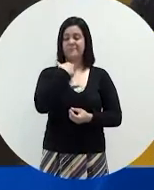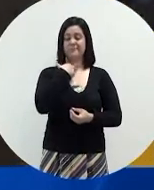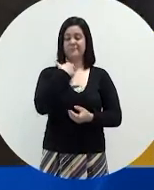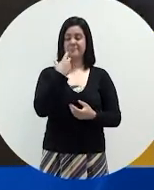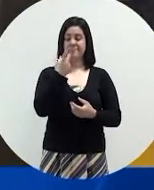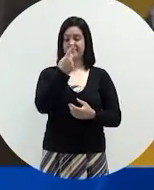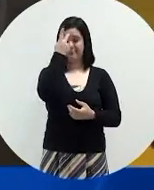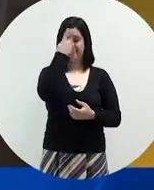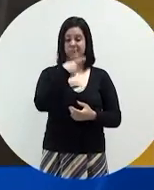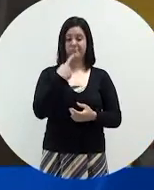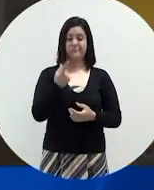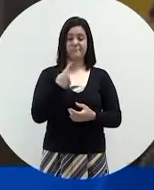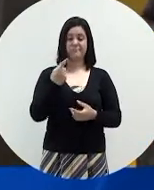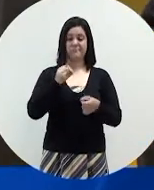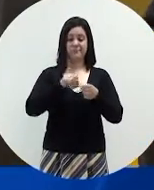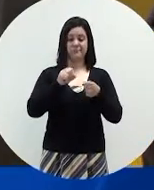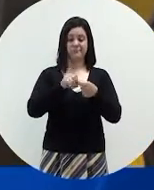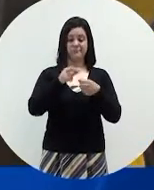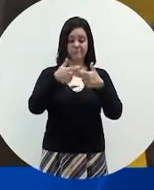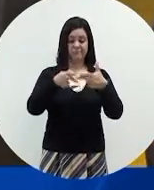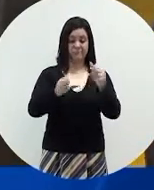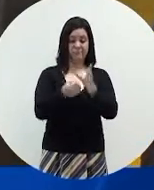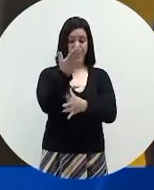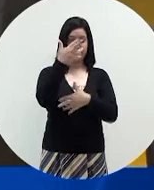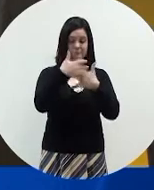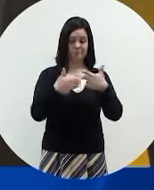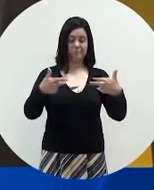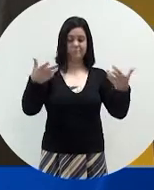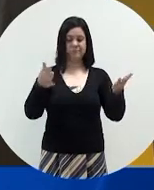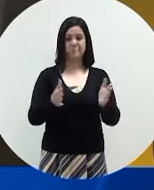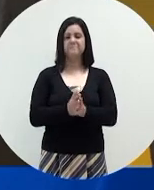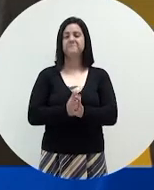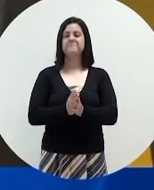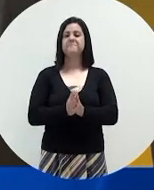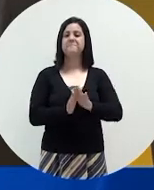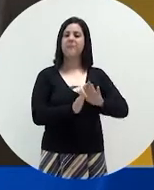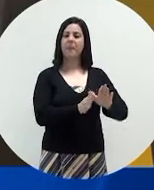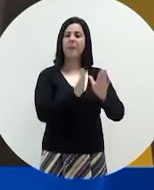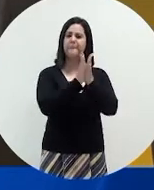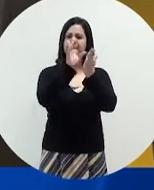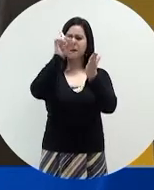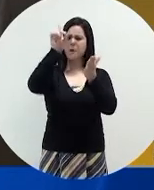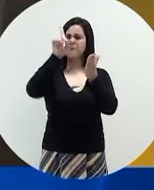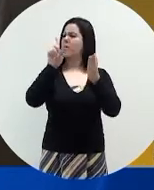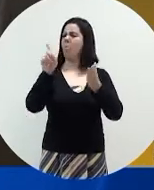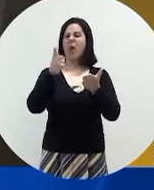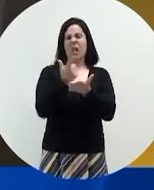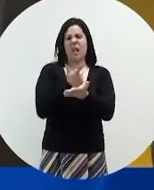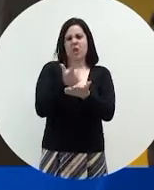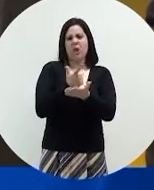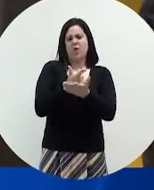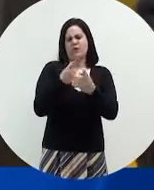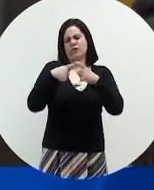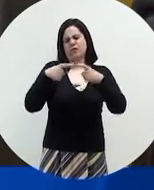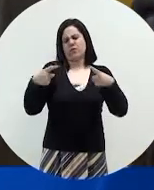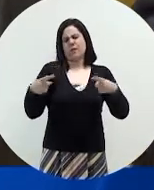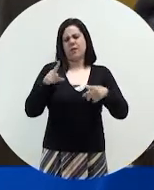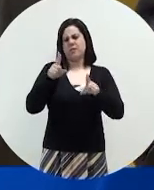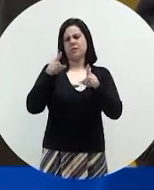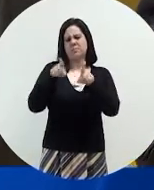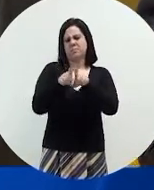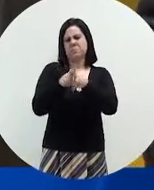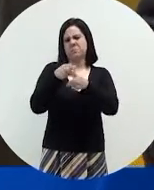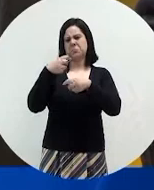todas as letrinhas ali, se explodisse a tipografia e saísse um dicionário depois. Está